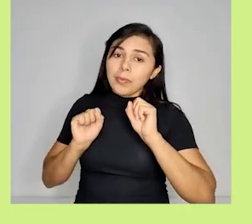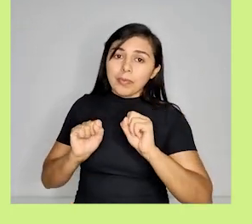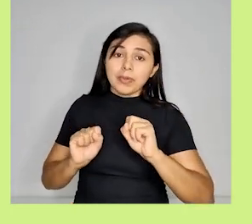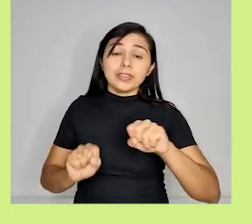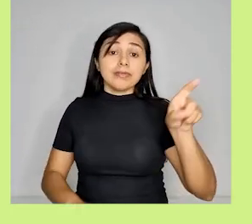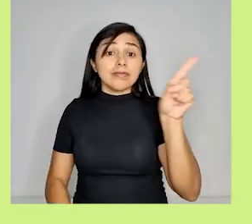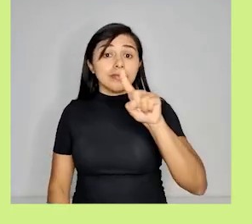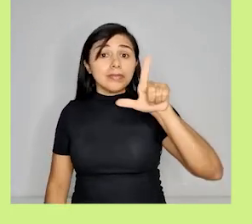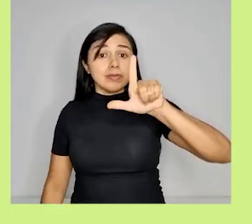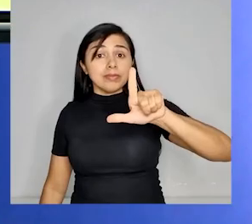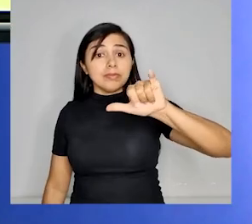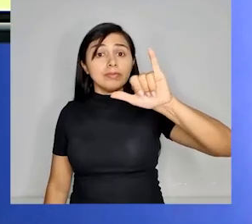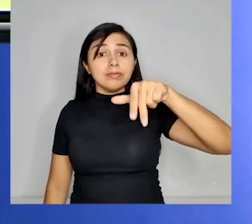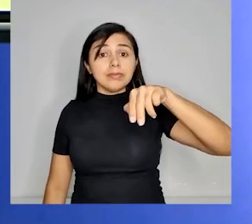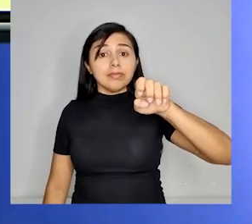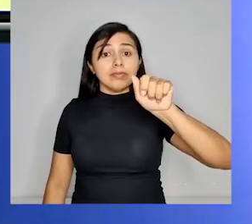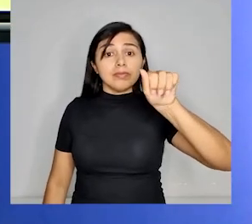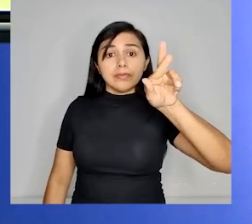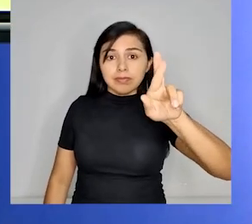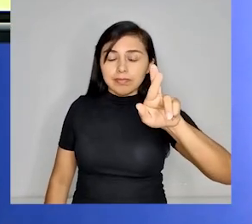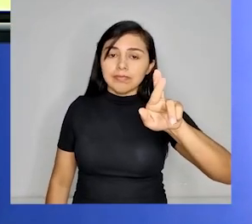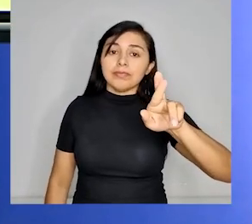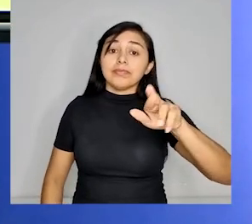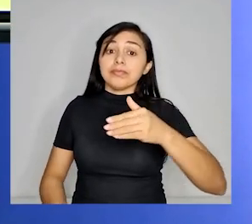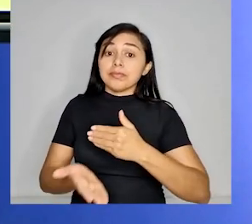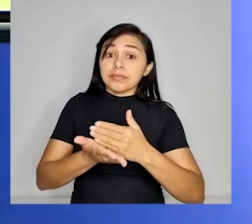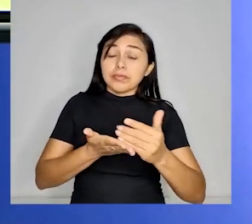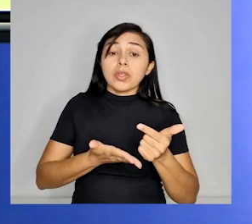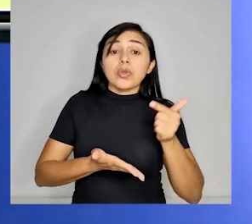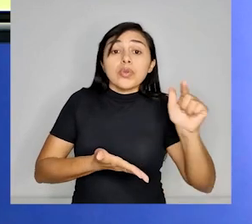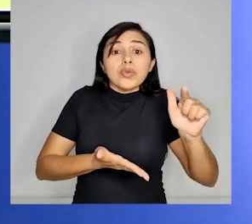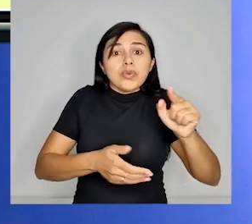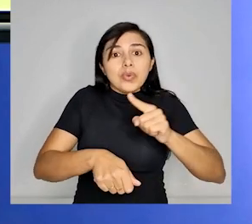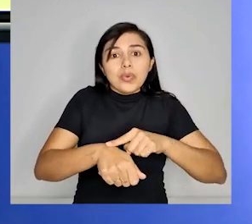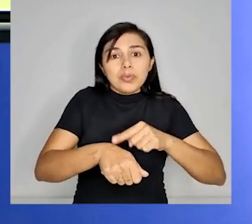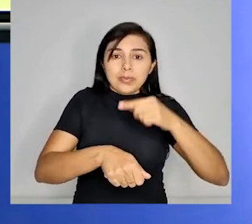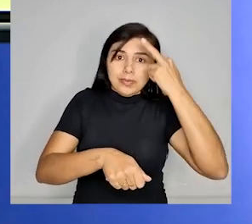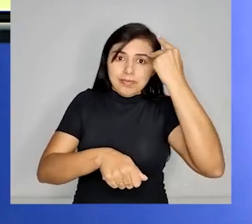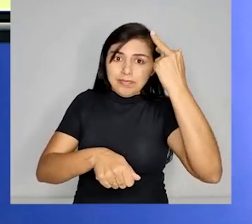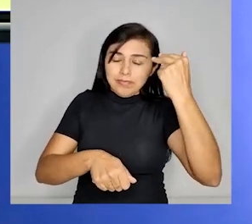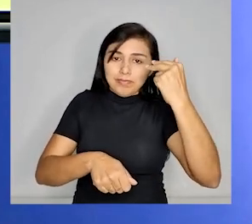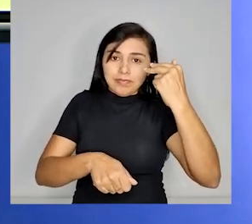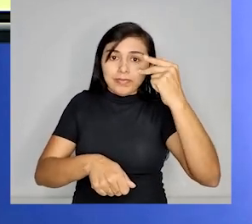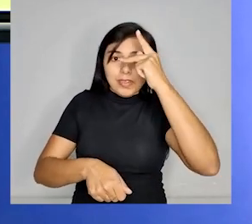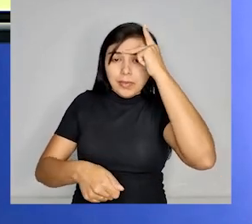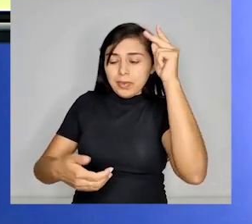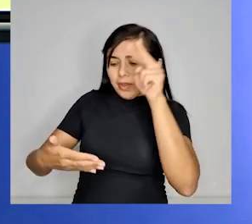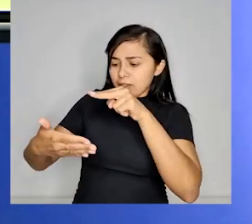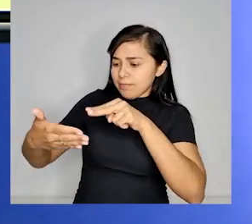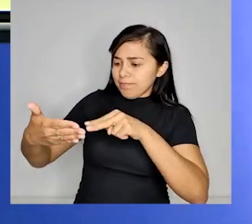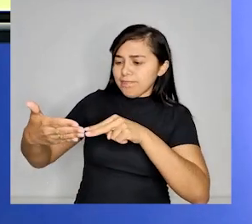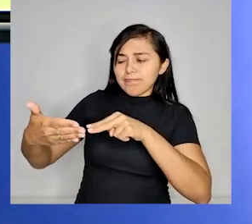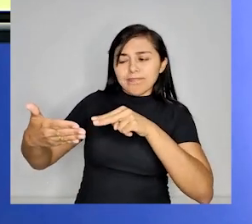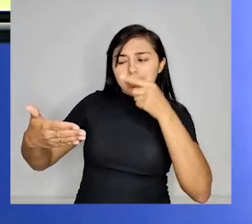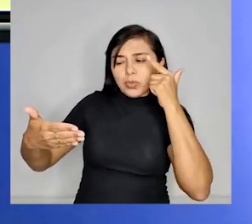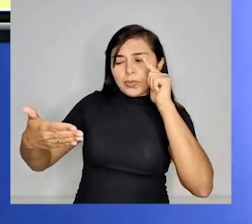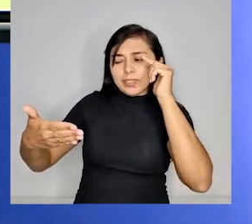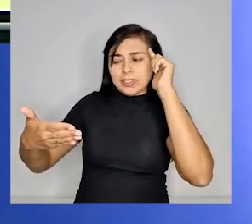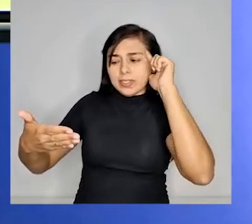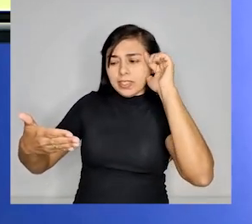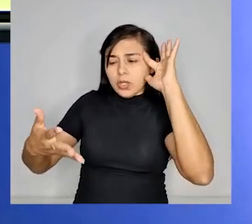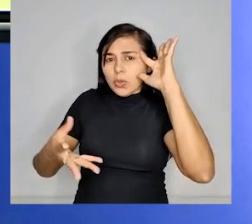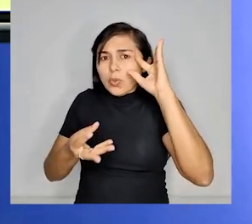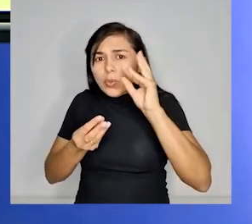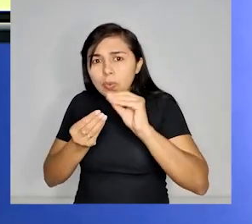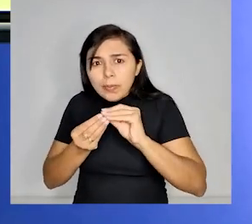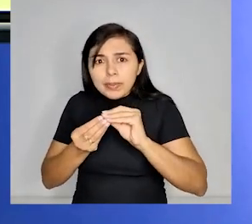linear, iniciando-se em outro momento da história e fazendo com que o leitor monte o quebra-cabeça da